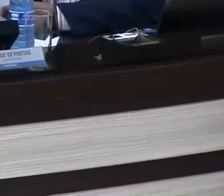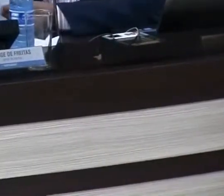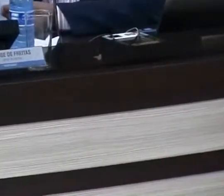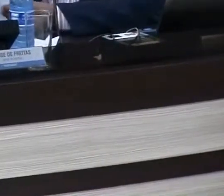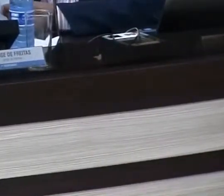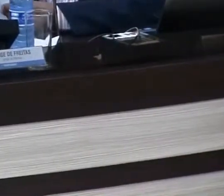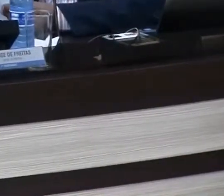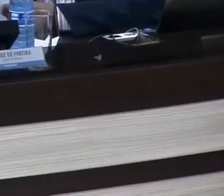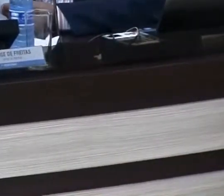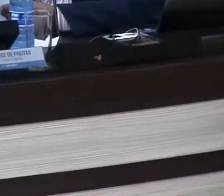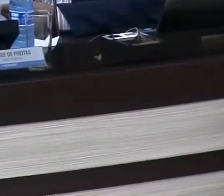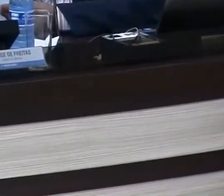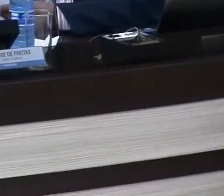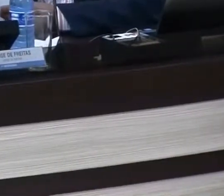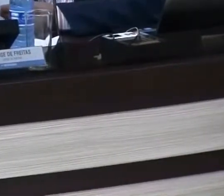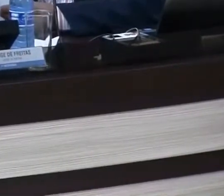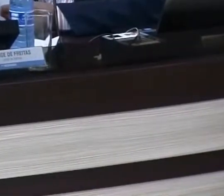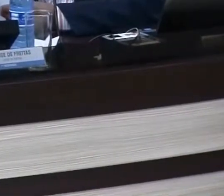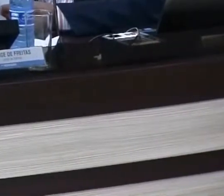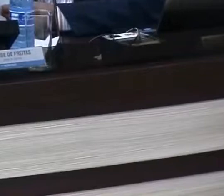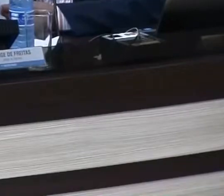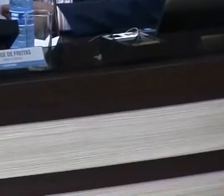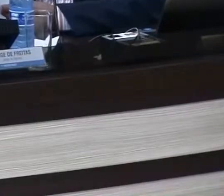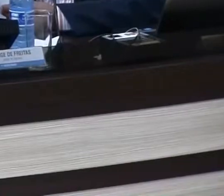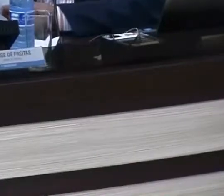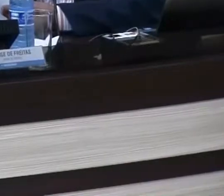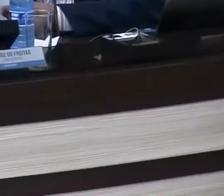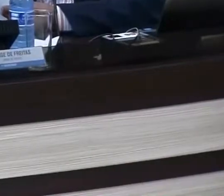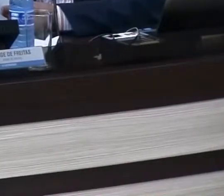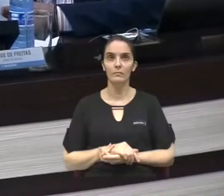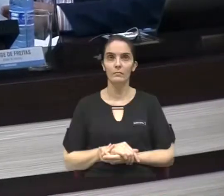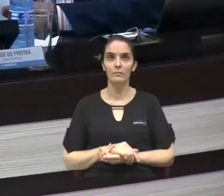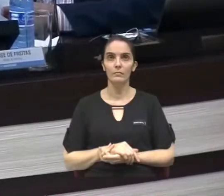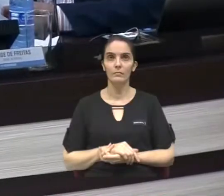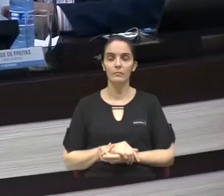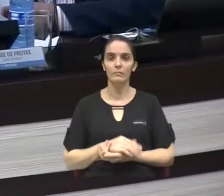Egrégio plenário da Câmara Municipal de Limeira. Parecer. Processo